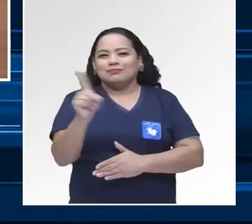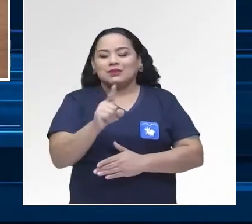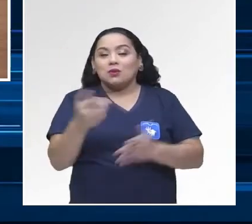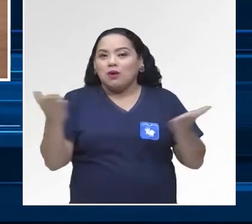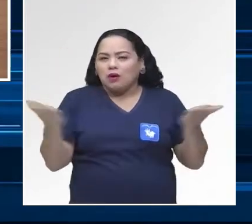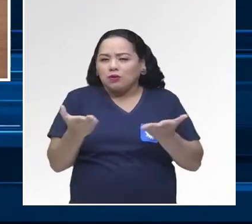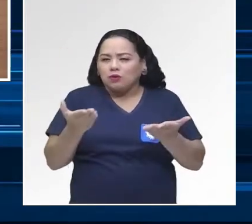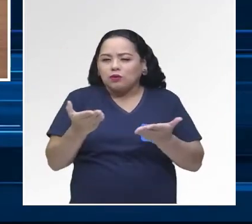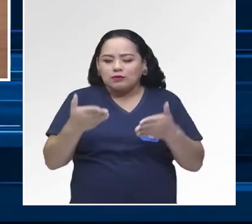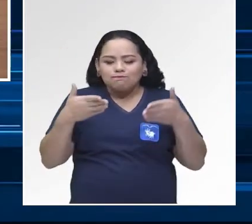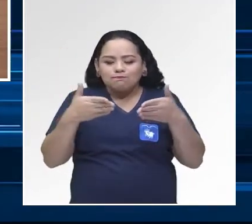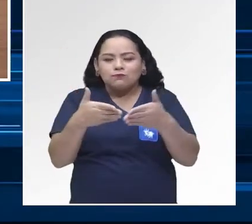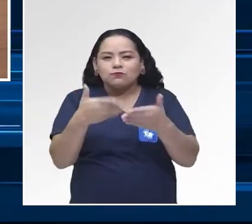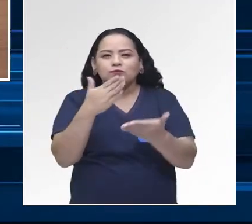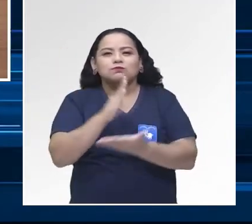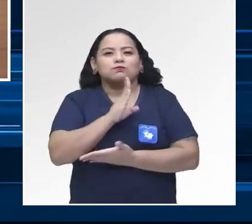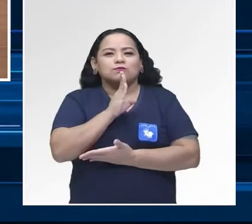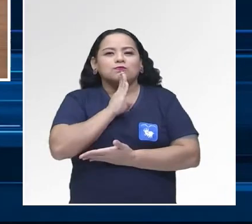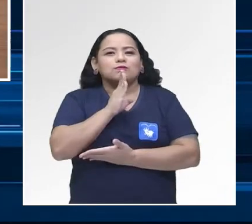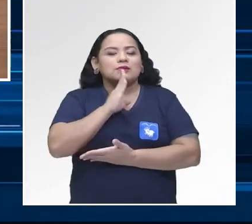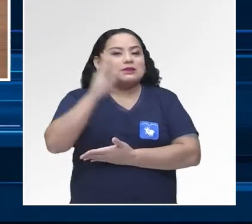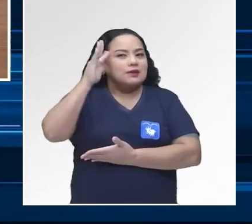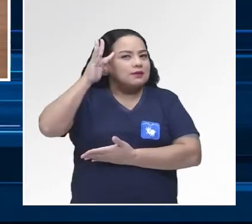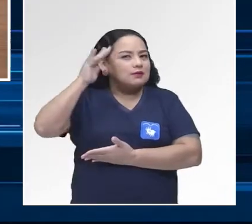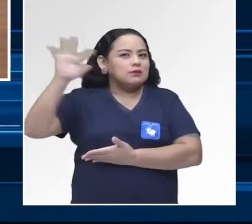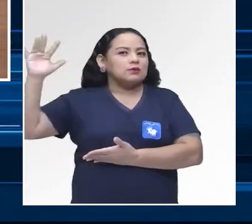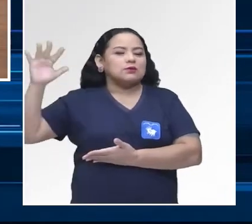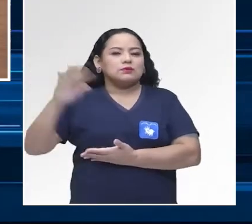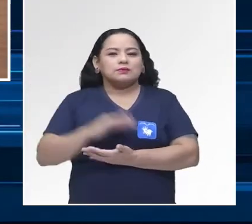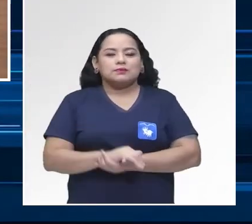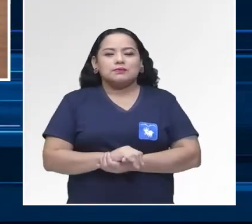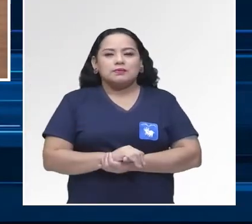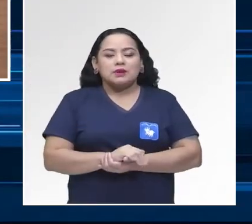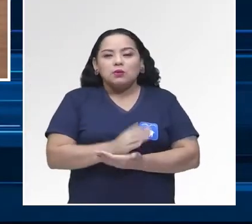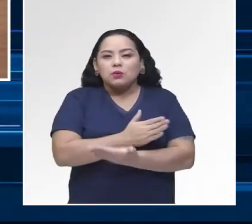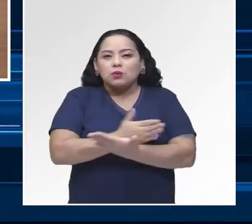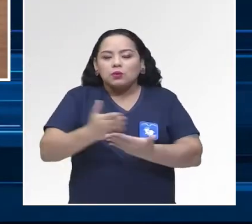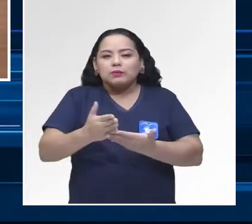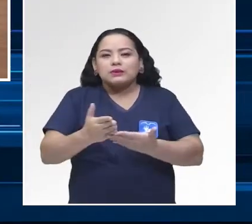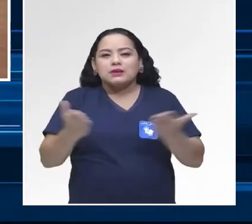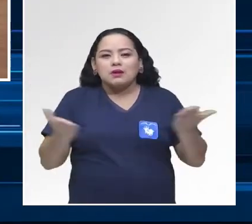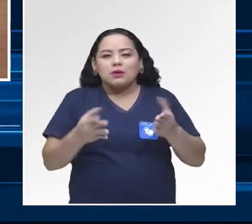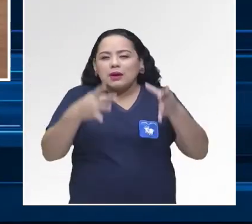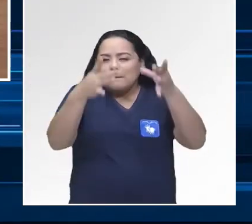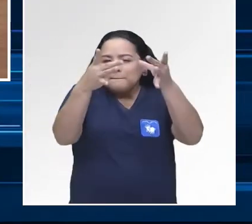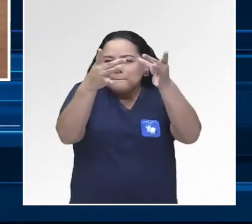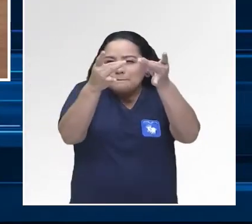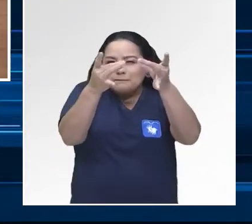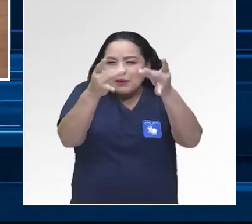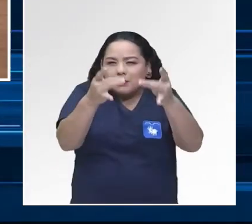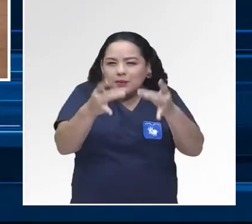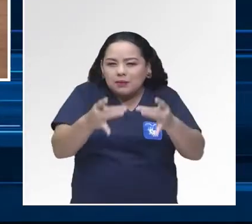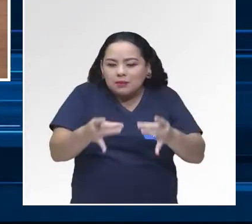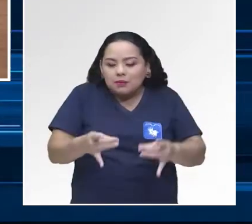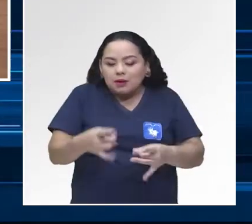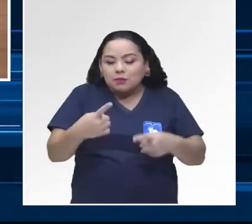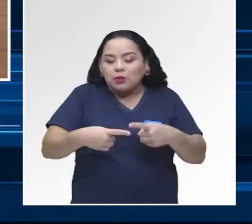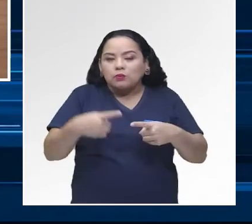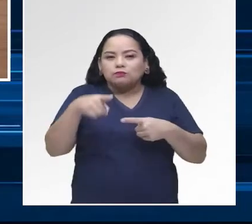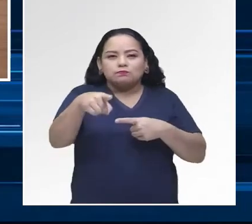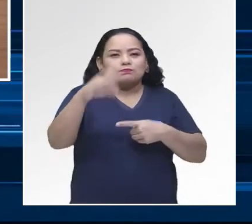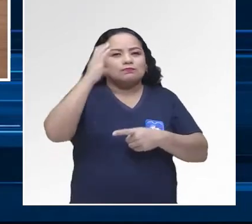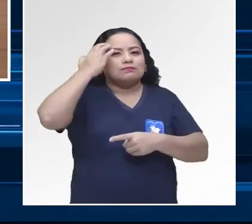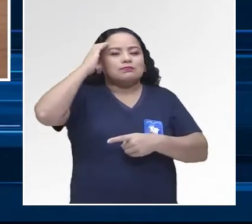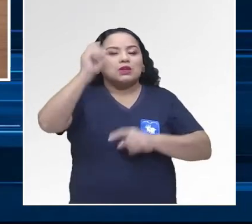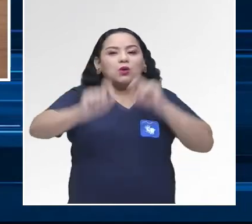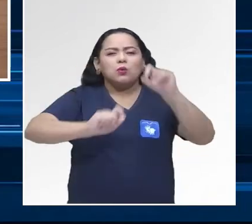que é a filosofia. E nós vamos começar apresentando detalhadamente para vocês entenderem, né,